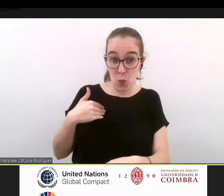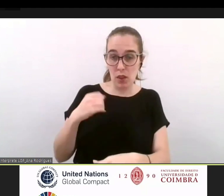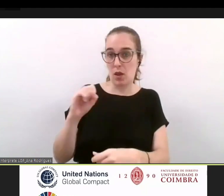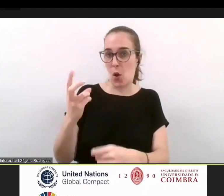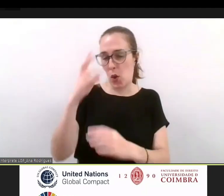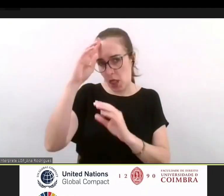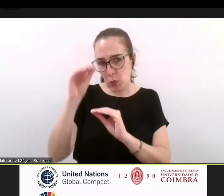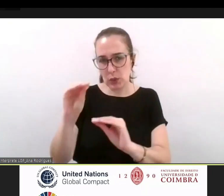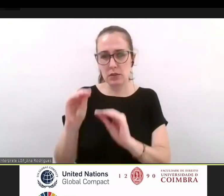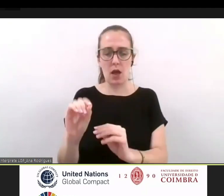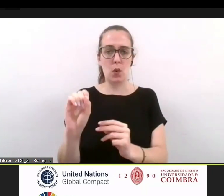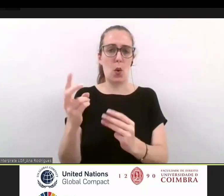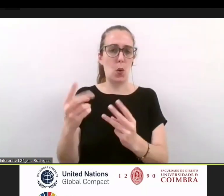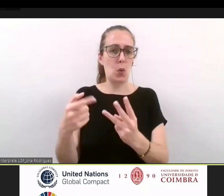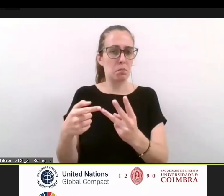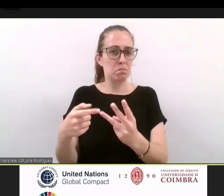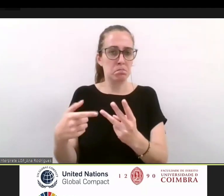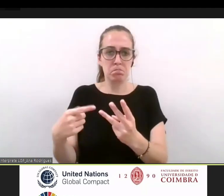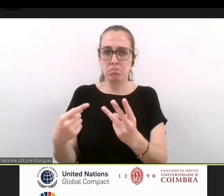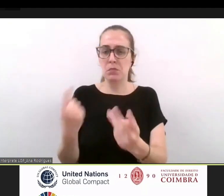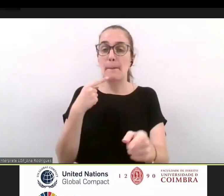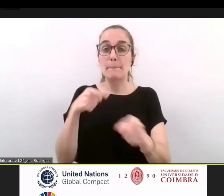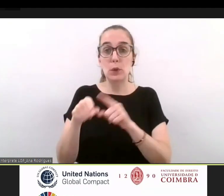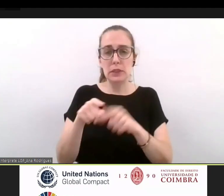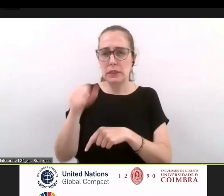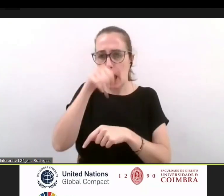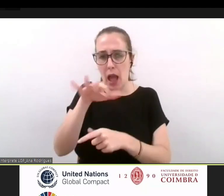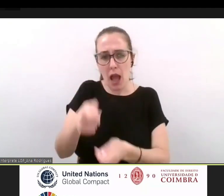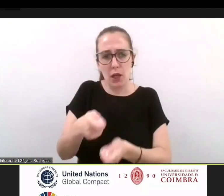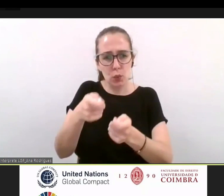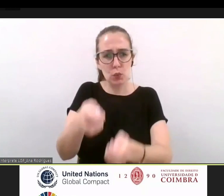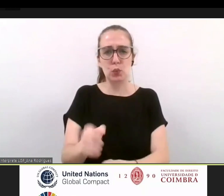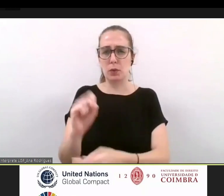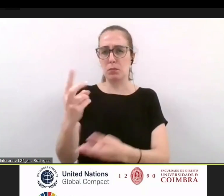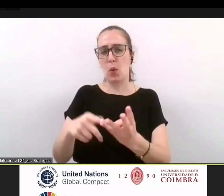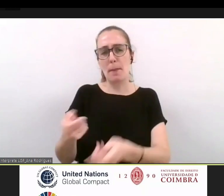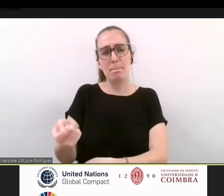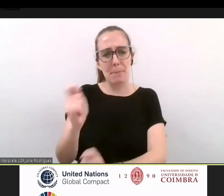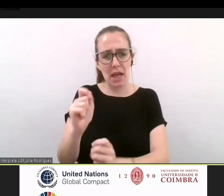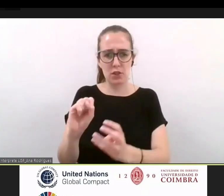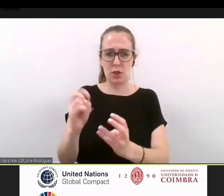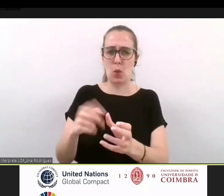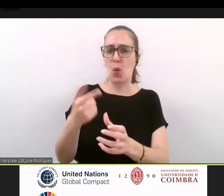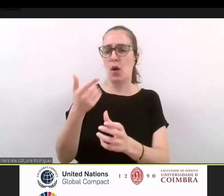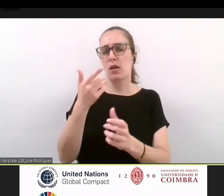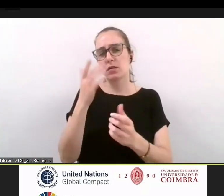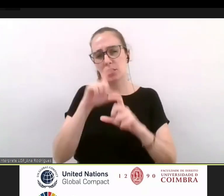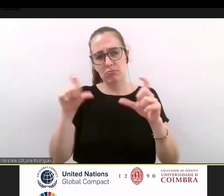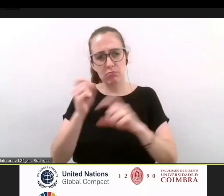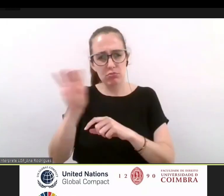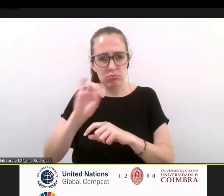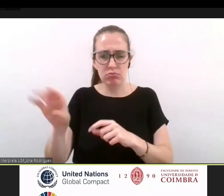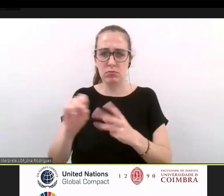da educação, no âmbito da política agrícola, no âmbito da política de pescas, no âmbito das exportações, do acesso à